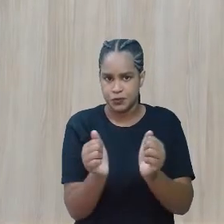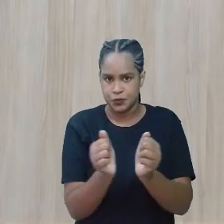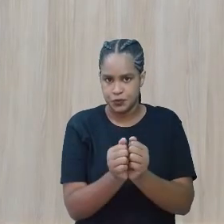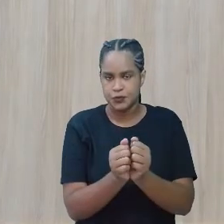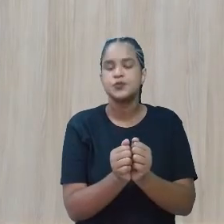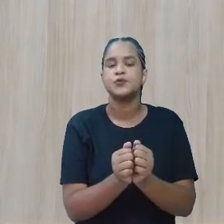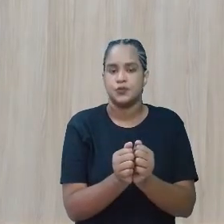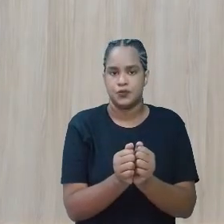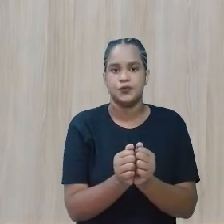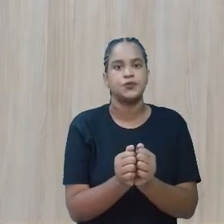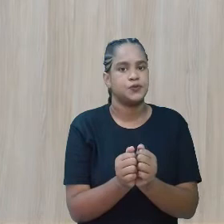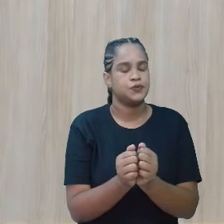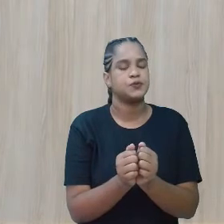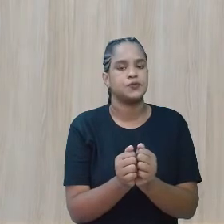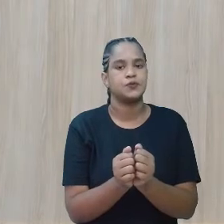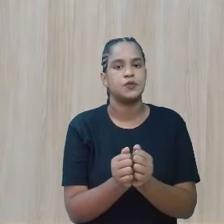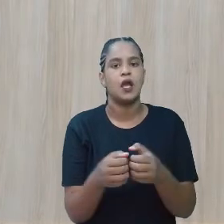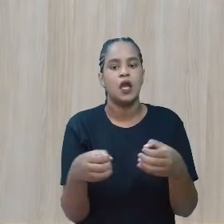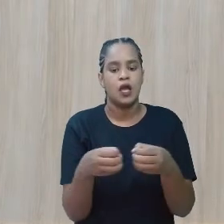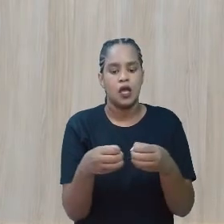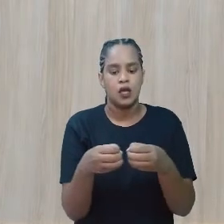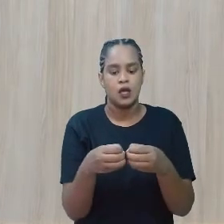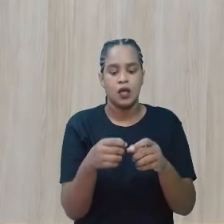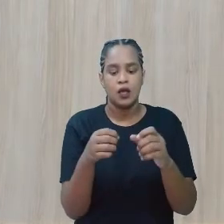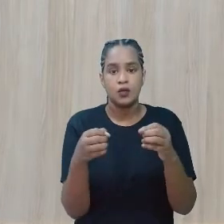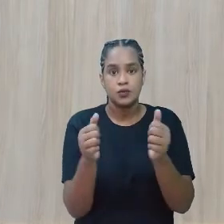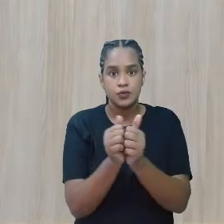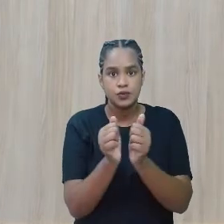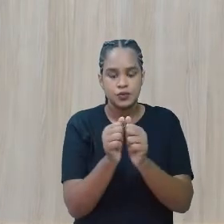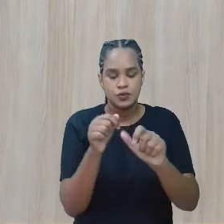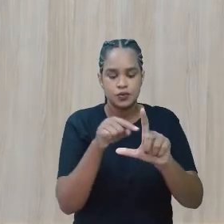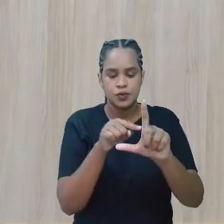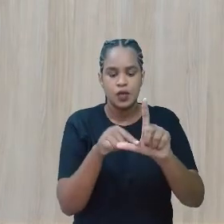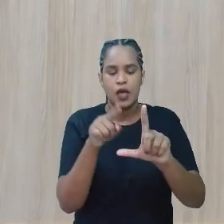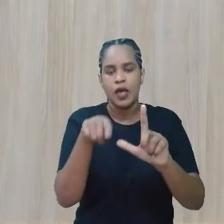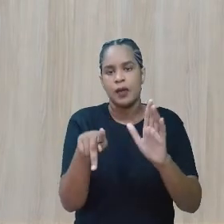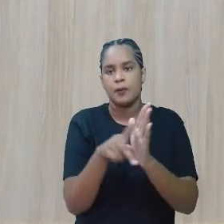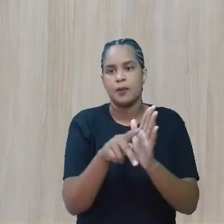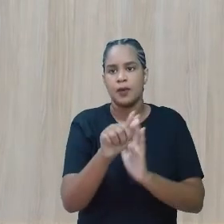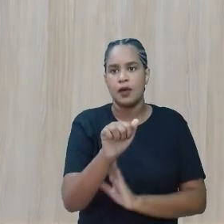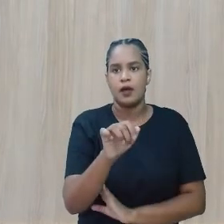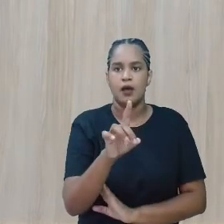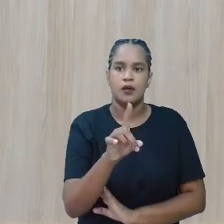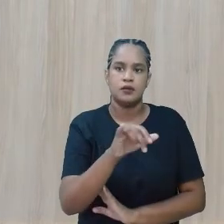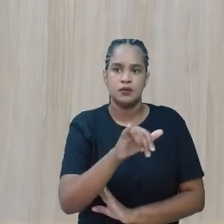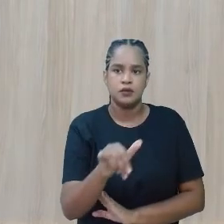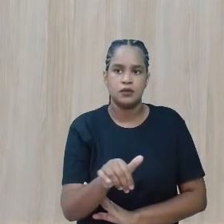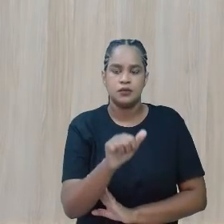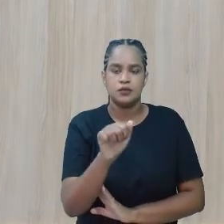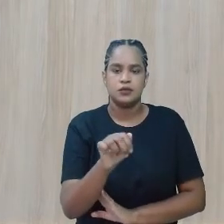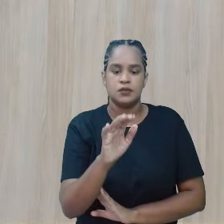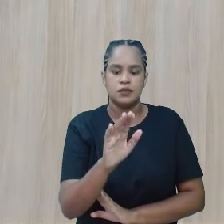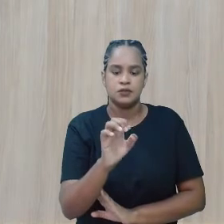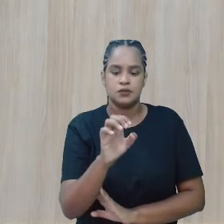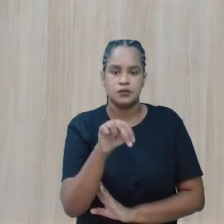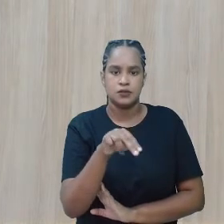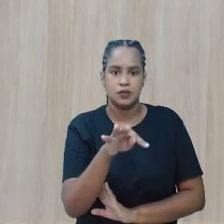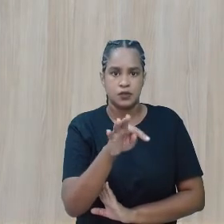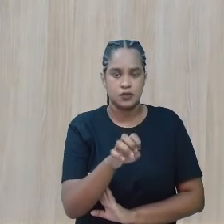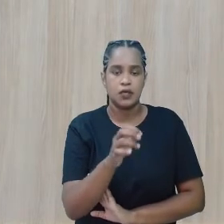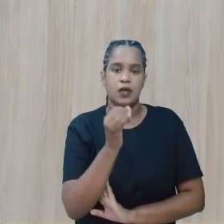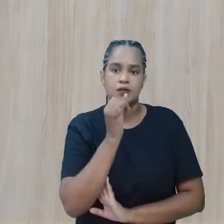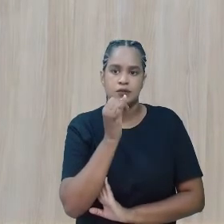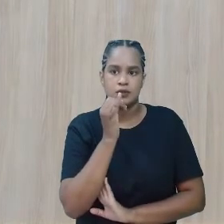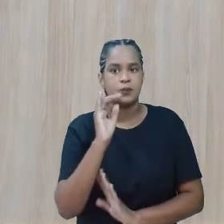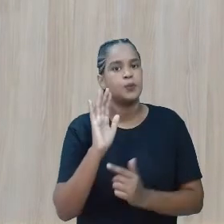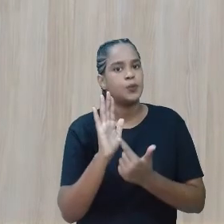bom? São os ângulos que estão um do ladinho do outro, eles são chamados de ângulos adjacentes. Então, lembra do exemplo que eu acabei de